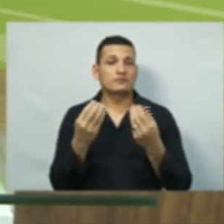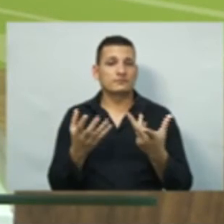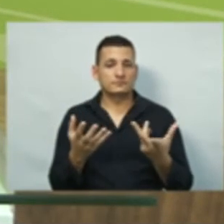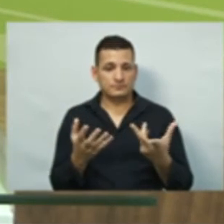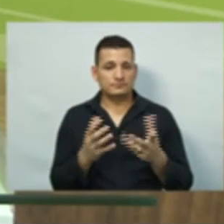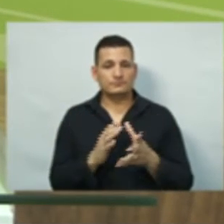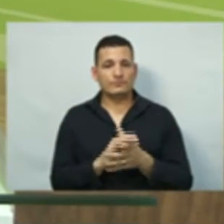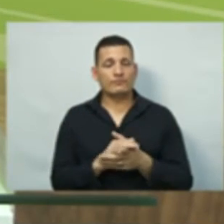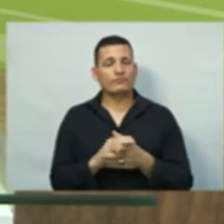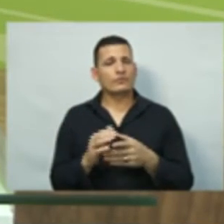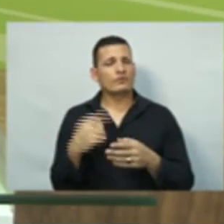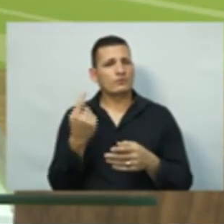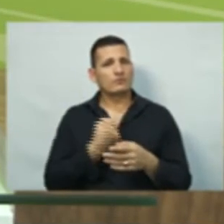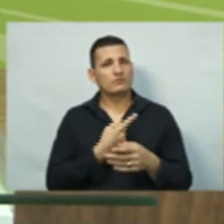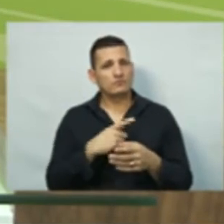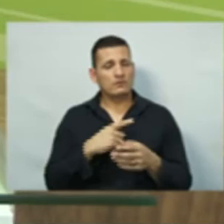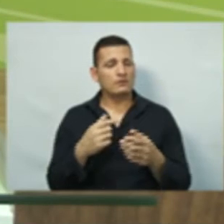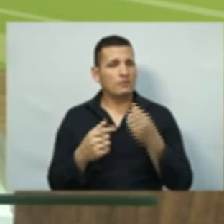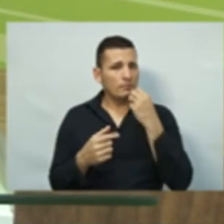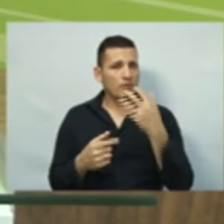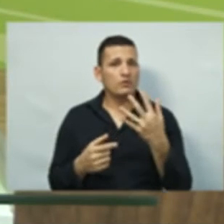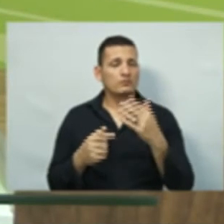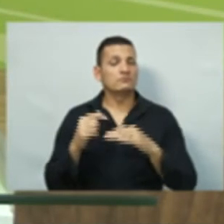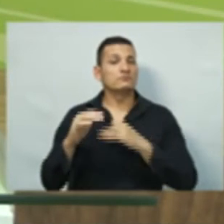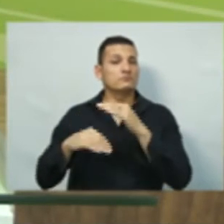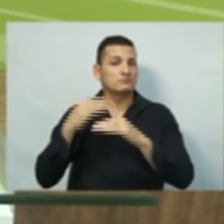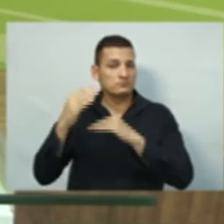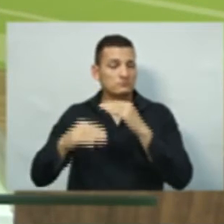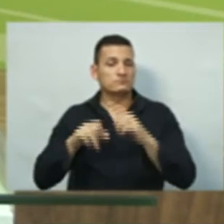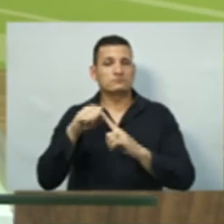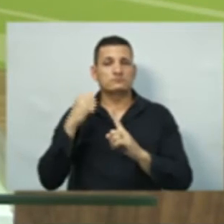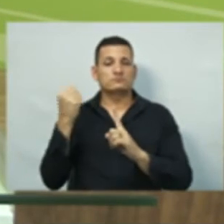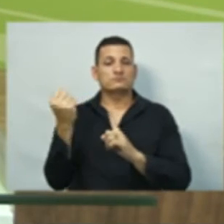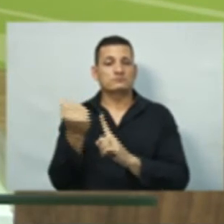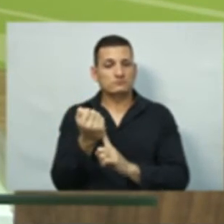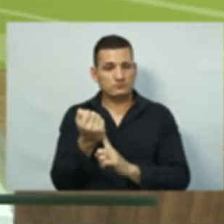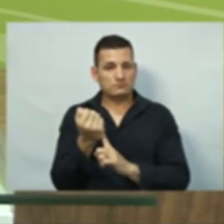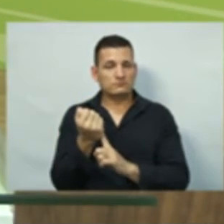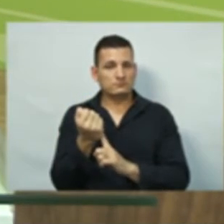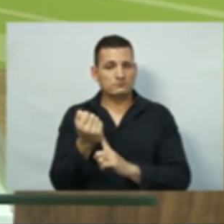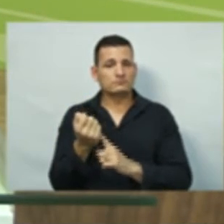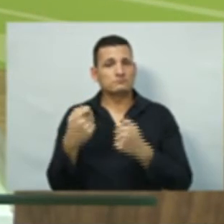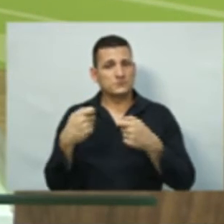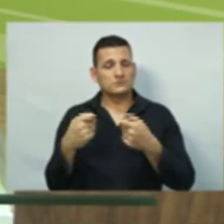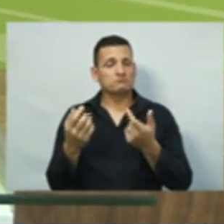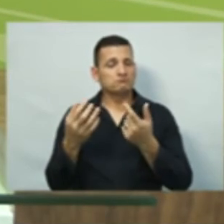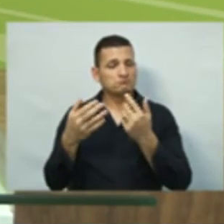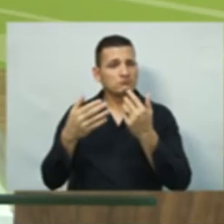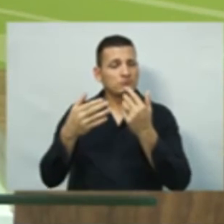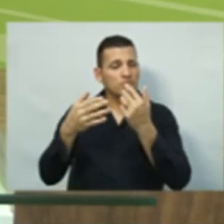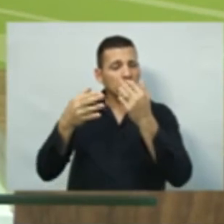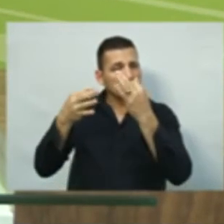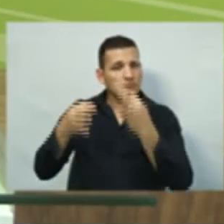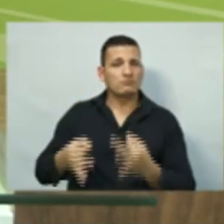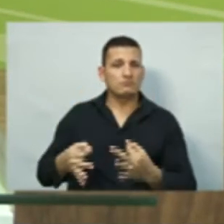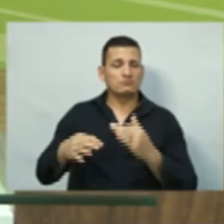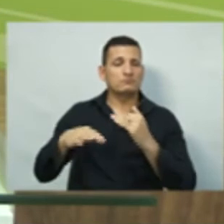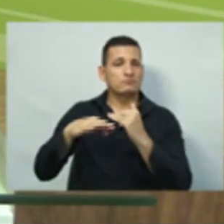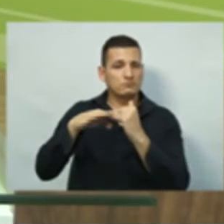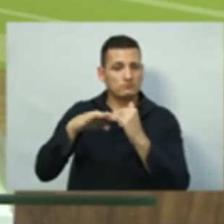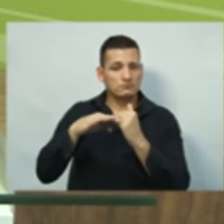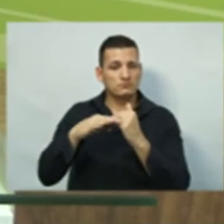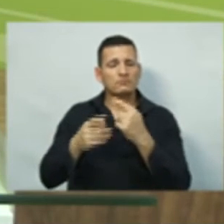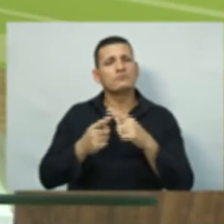gente tenha um bom desenvolvimento social, que no caso tem que ser justo, porque o senso